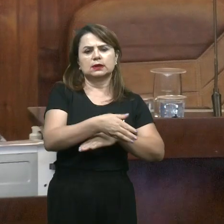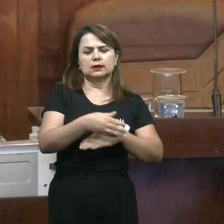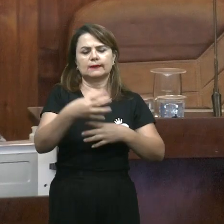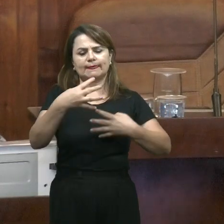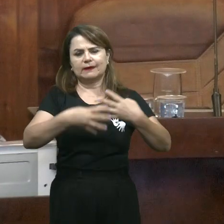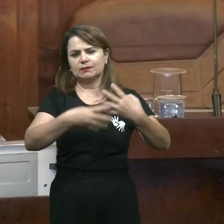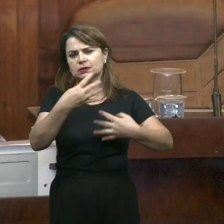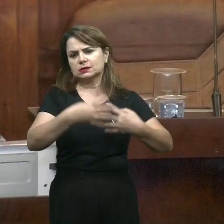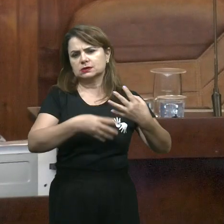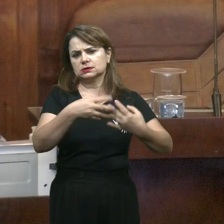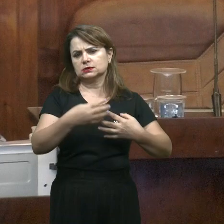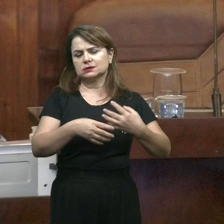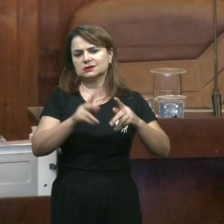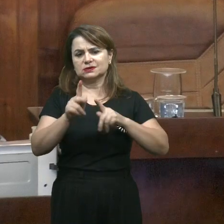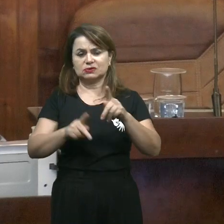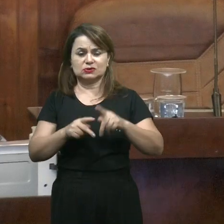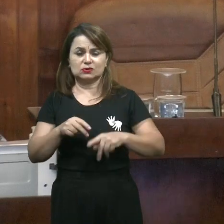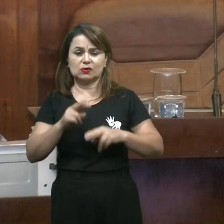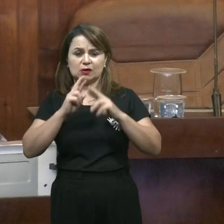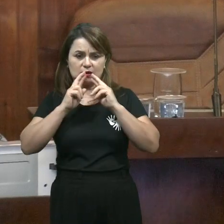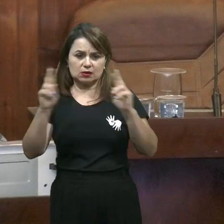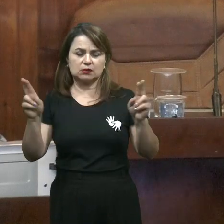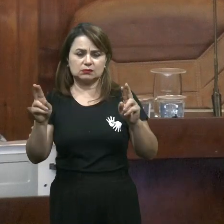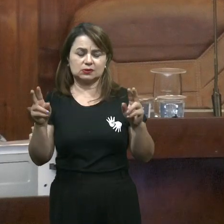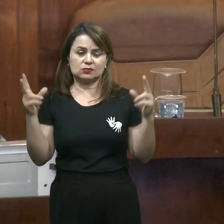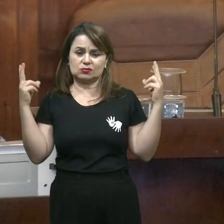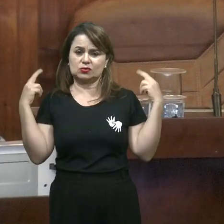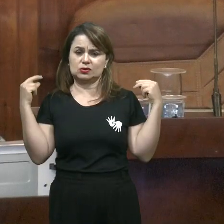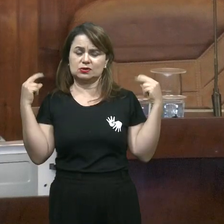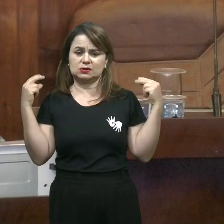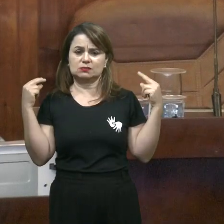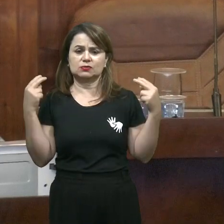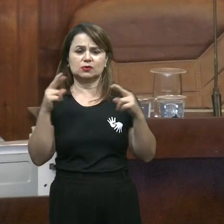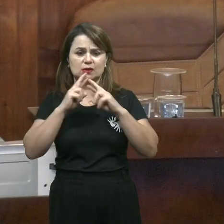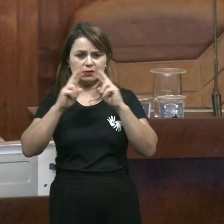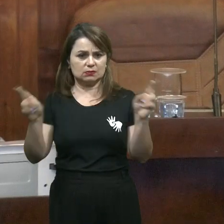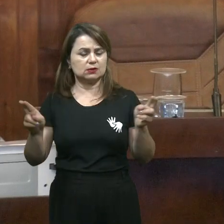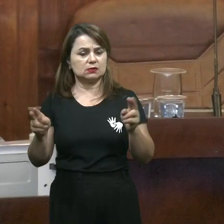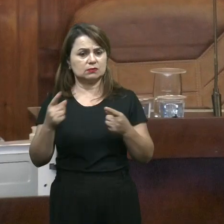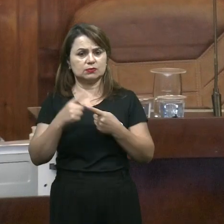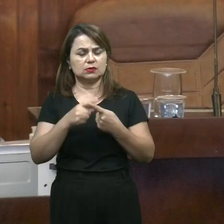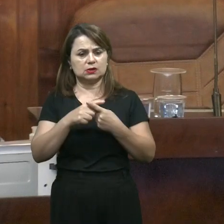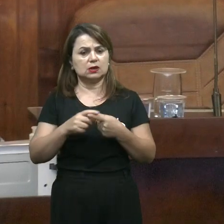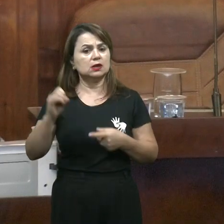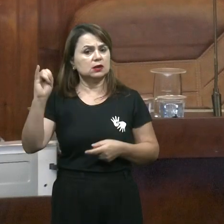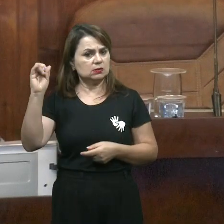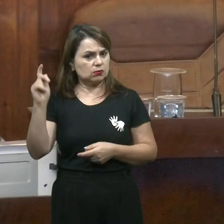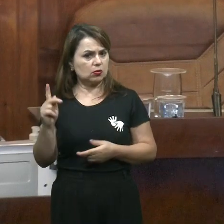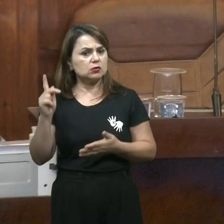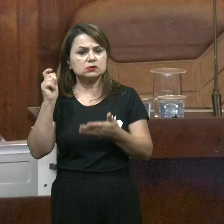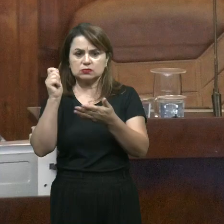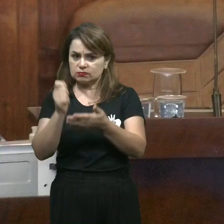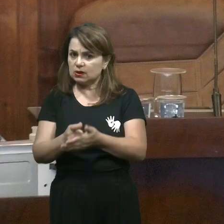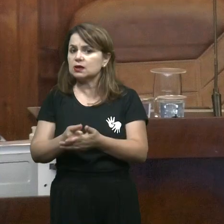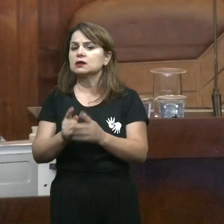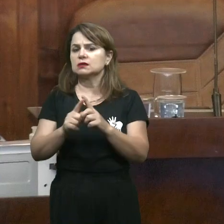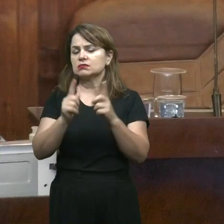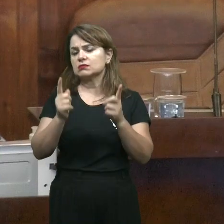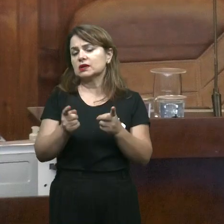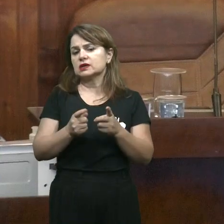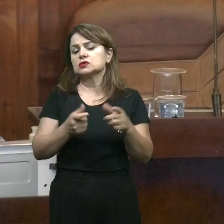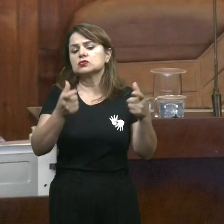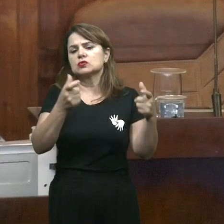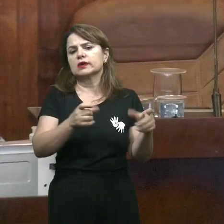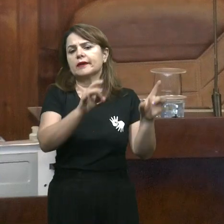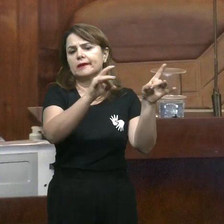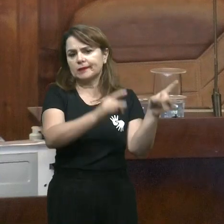causando grande indignação aos municípios, que pagam seus tributos em dia, como todos, mas estão esquecidos pelo